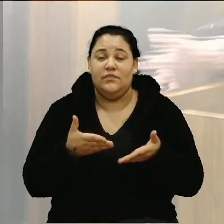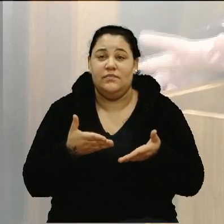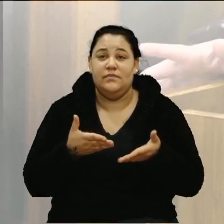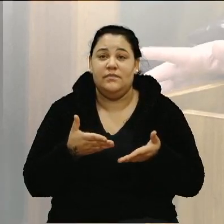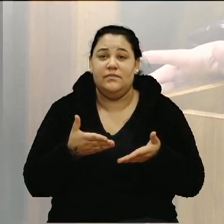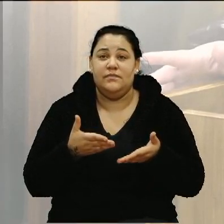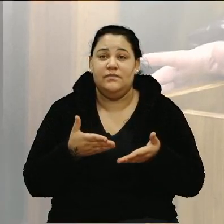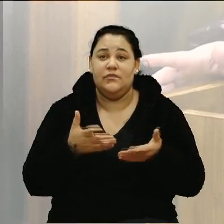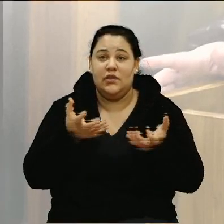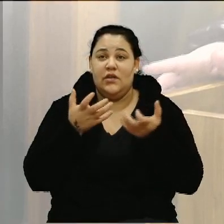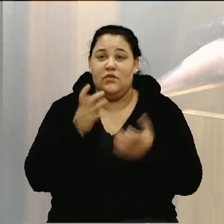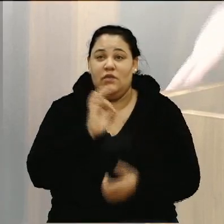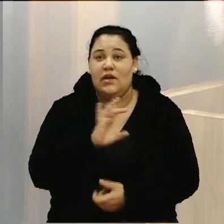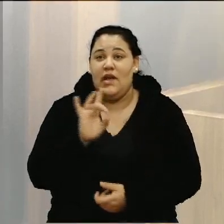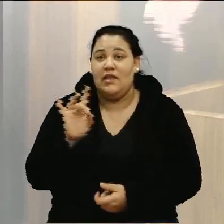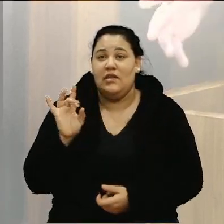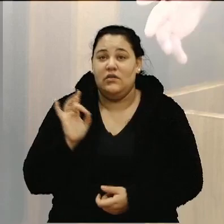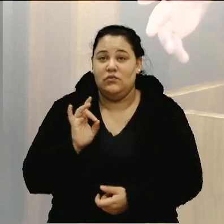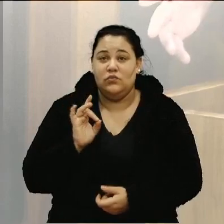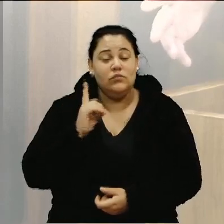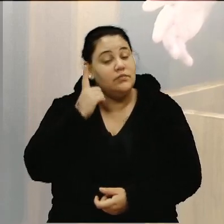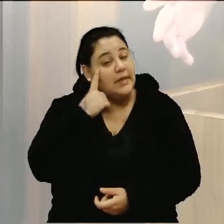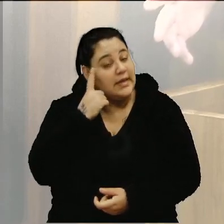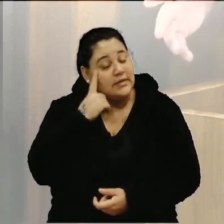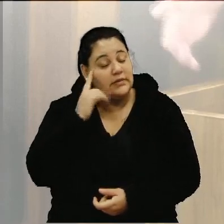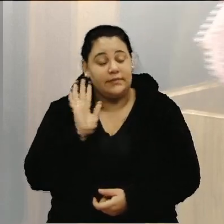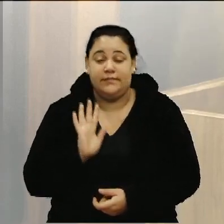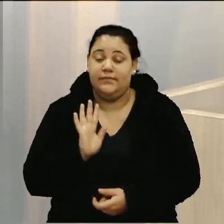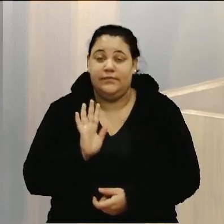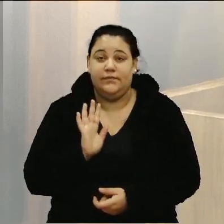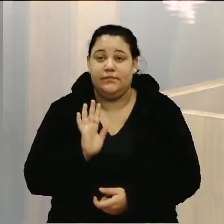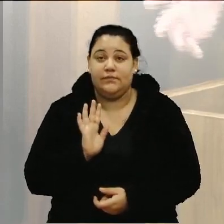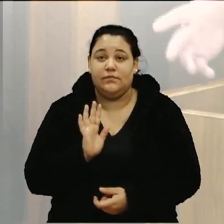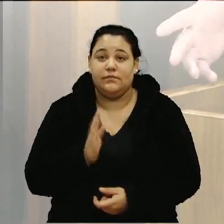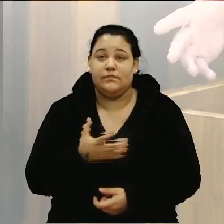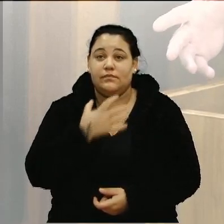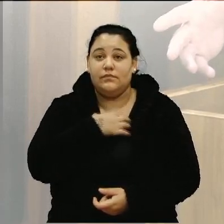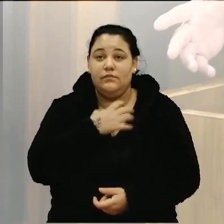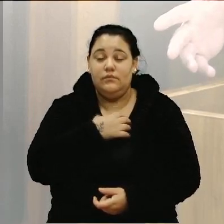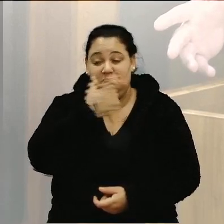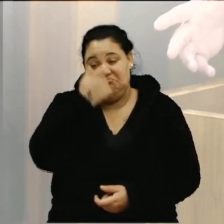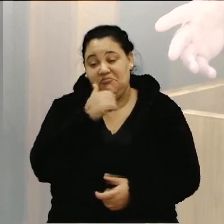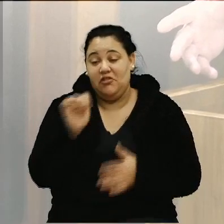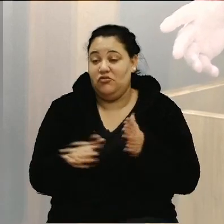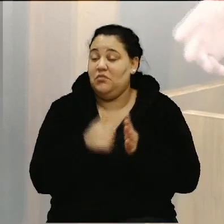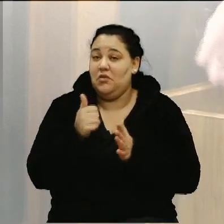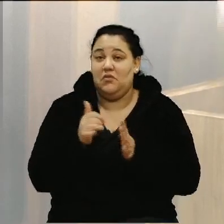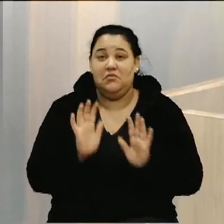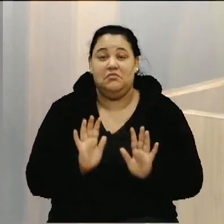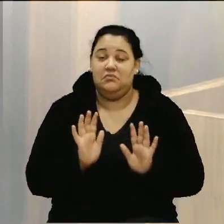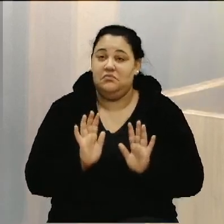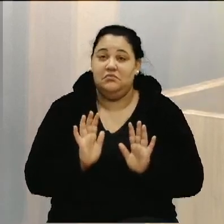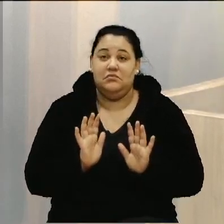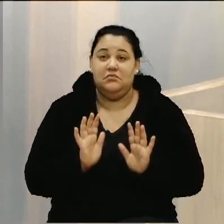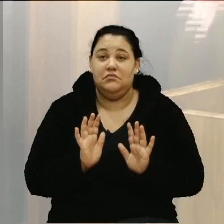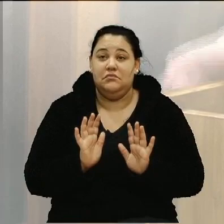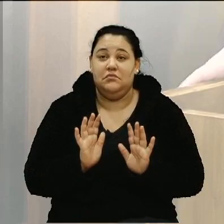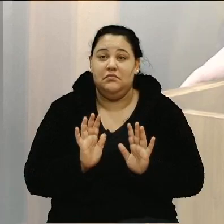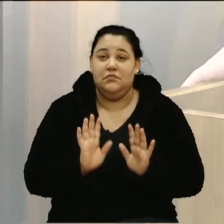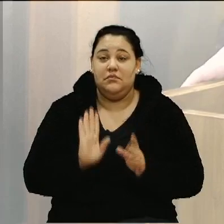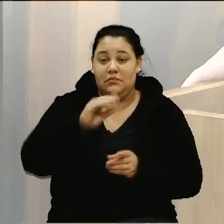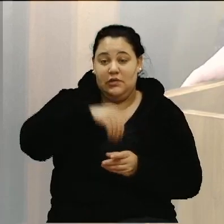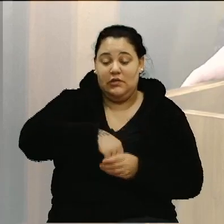eu quero que cada um reflita da maneira que julgar, porque também dentro dessa